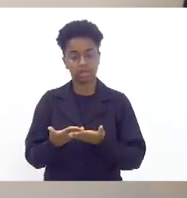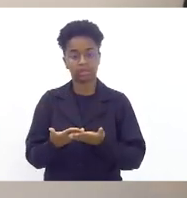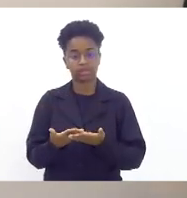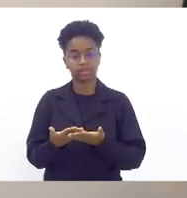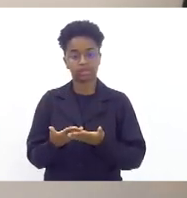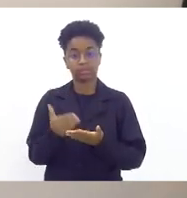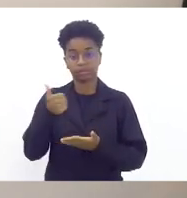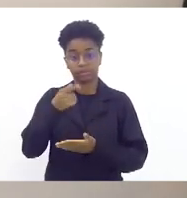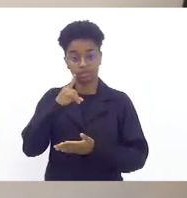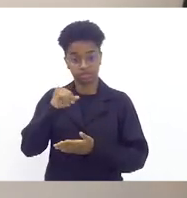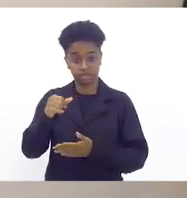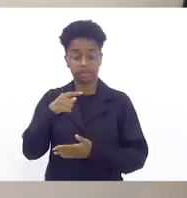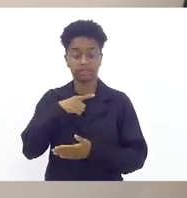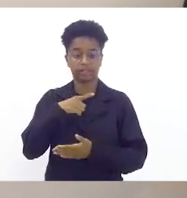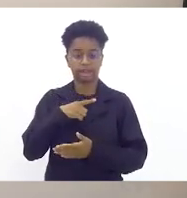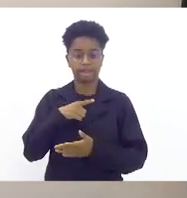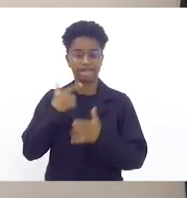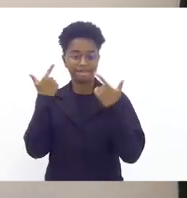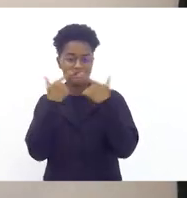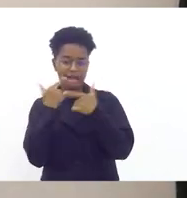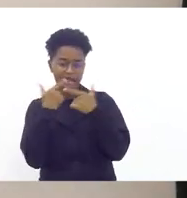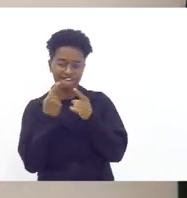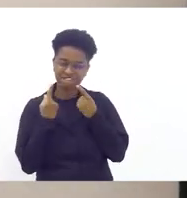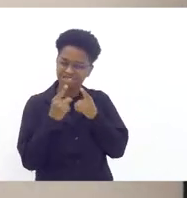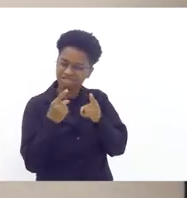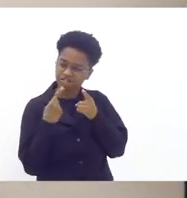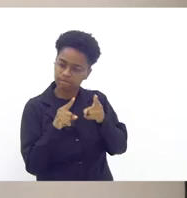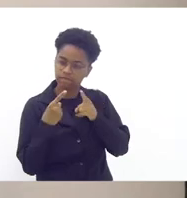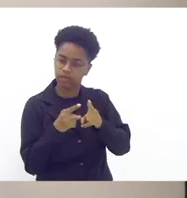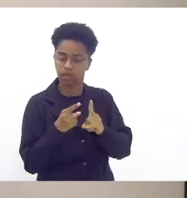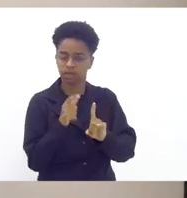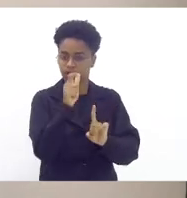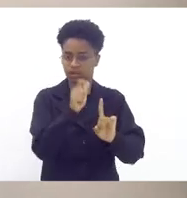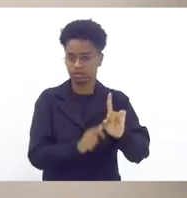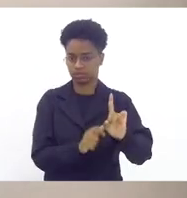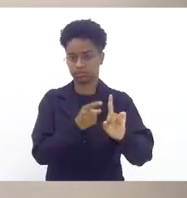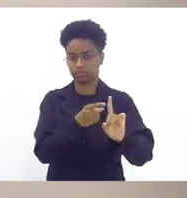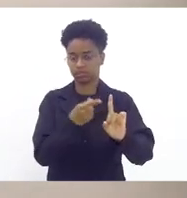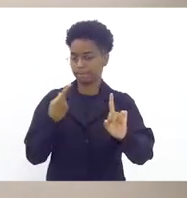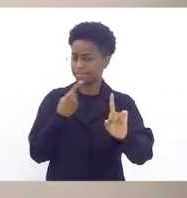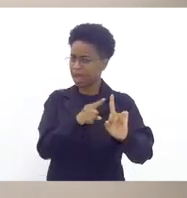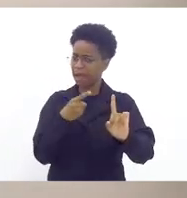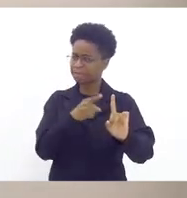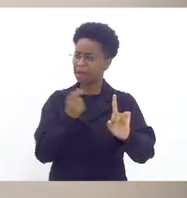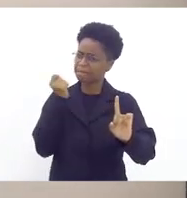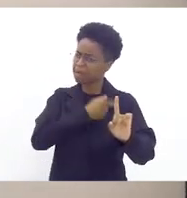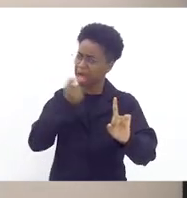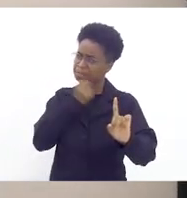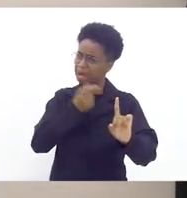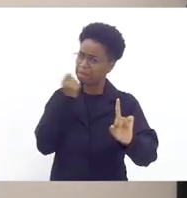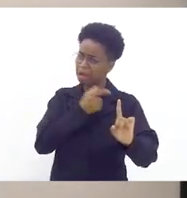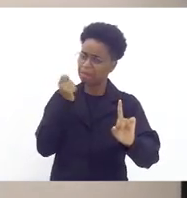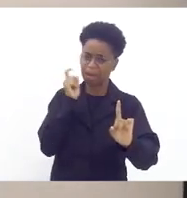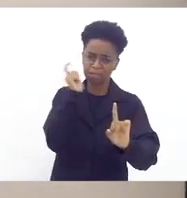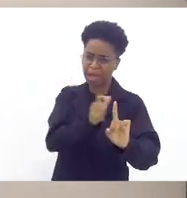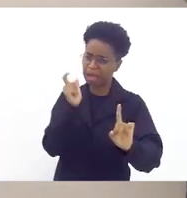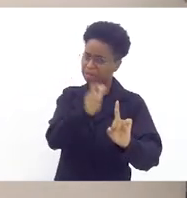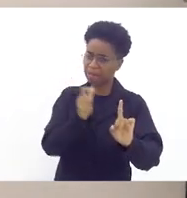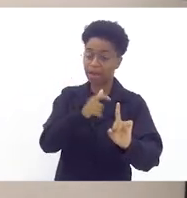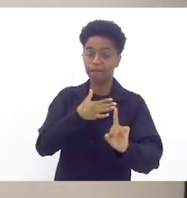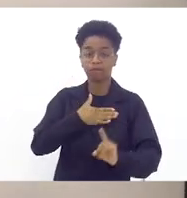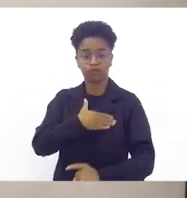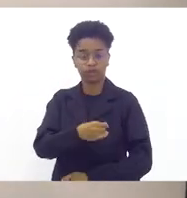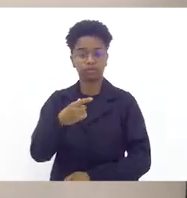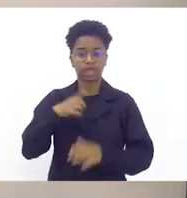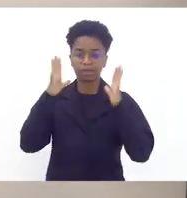racismo recreativo, eles querem se divertir, colocando vários apelidos no meu filho. O meu filho tem um black